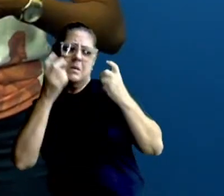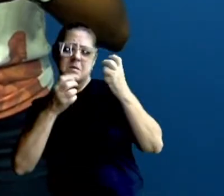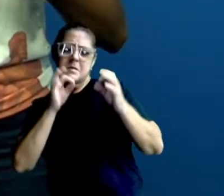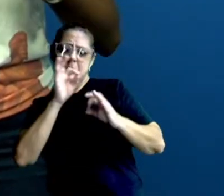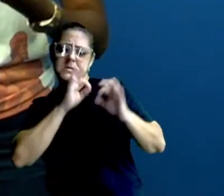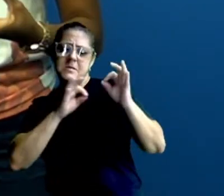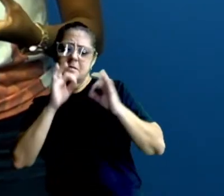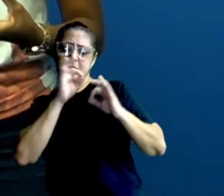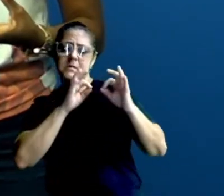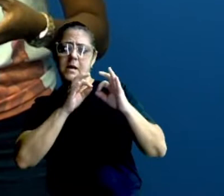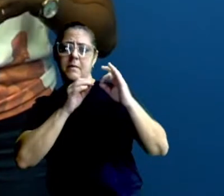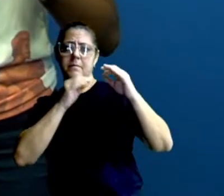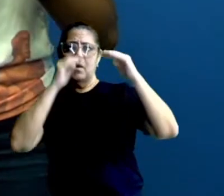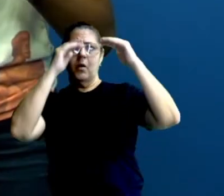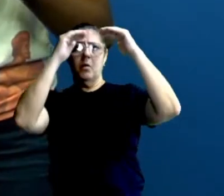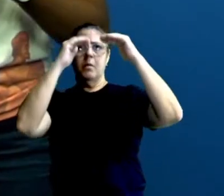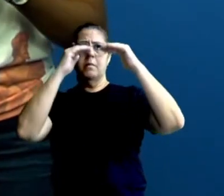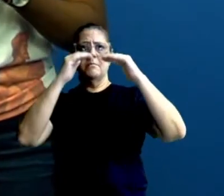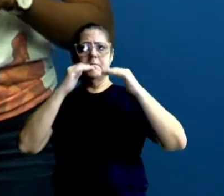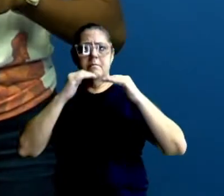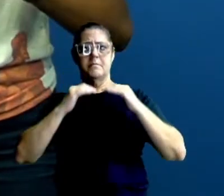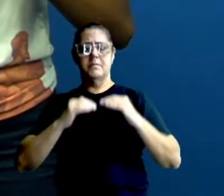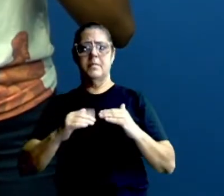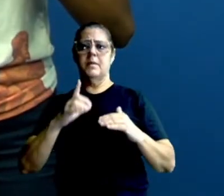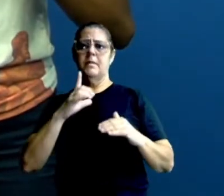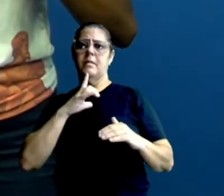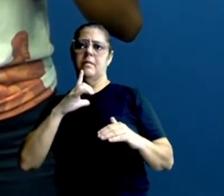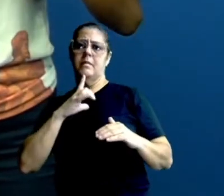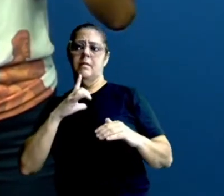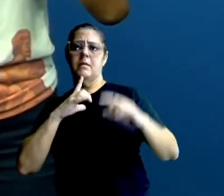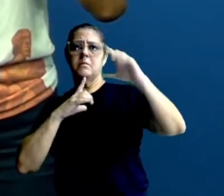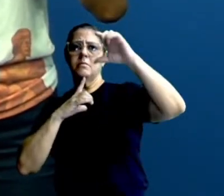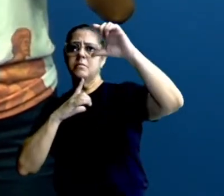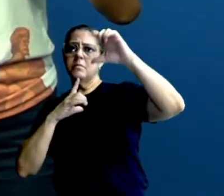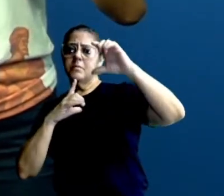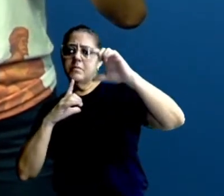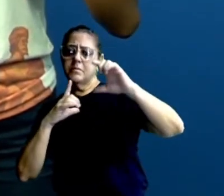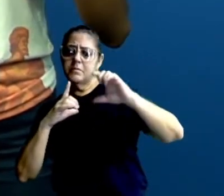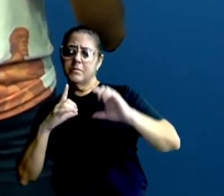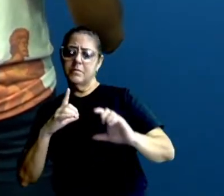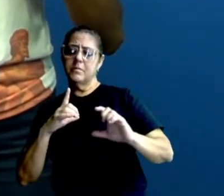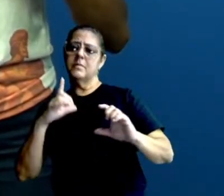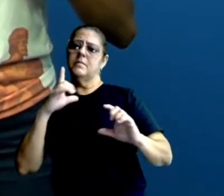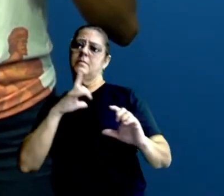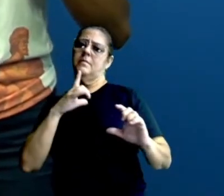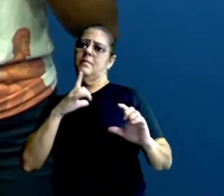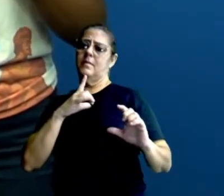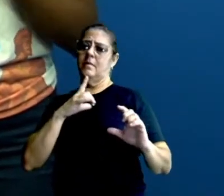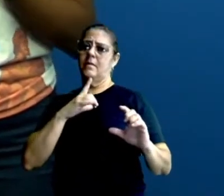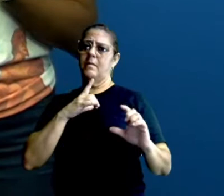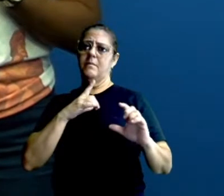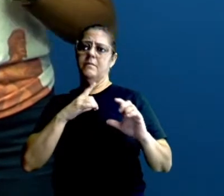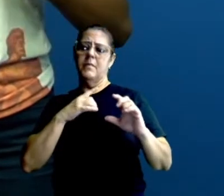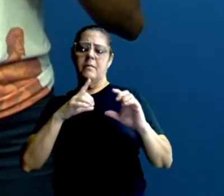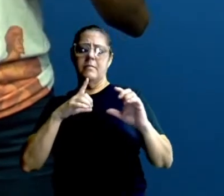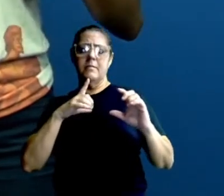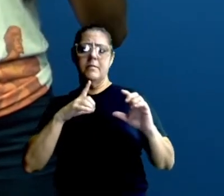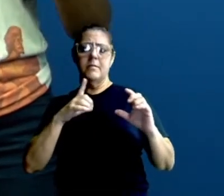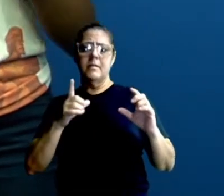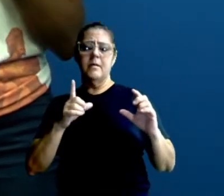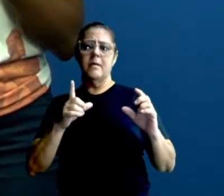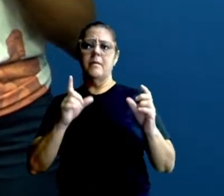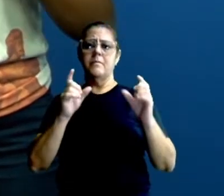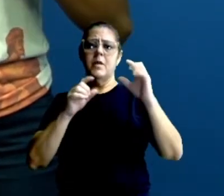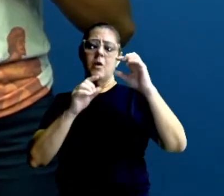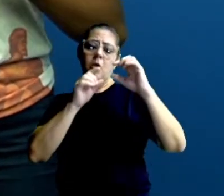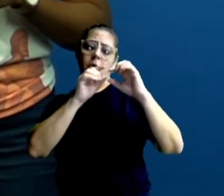elaboração dos parágrafos dentro de cada texto Você já notou que tem vários pedacinhos com recursos Ou